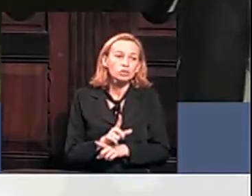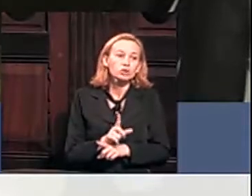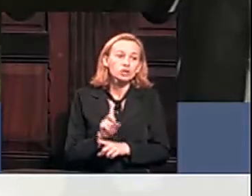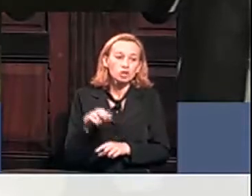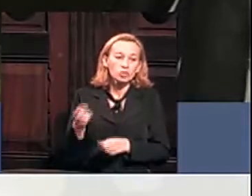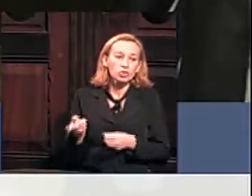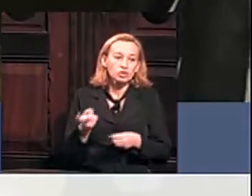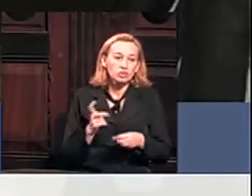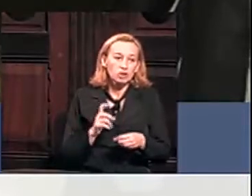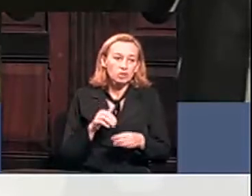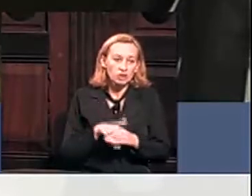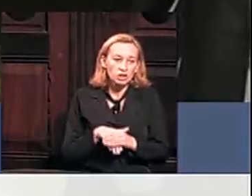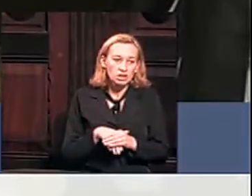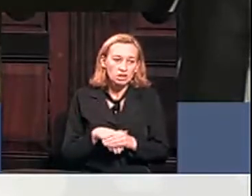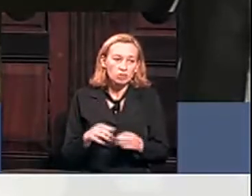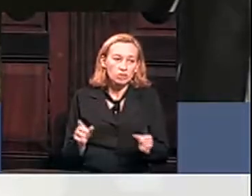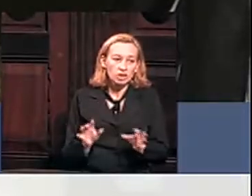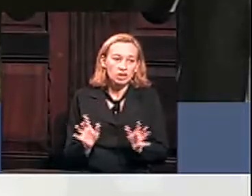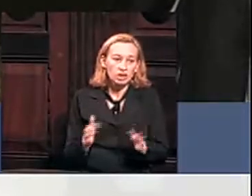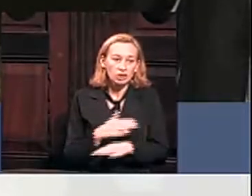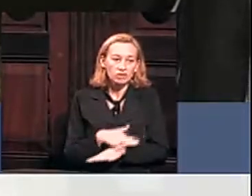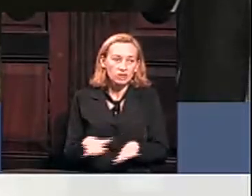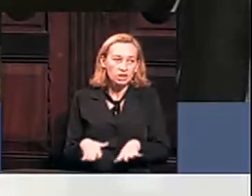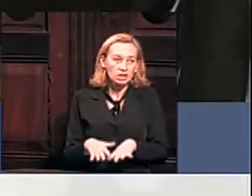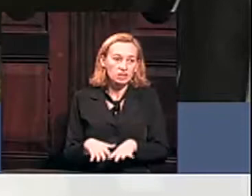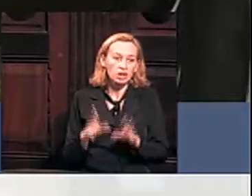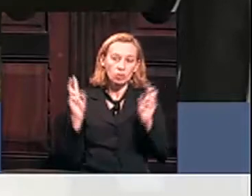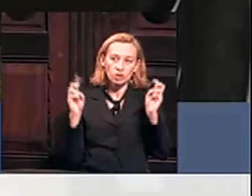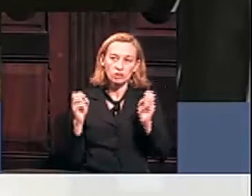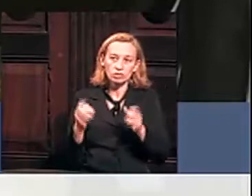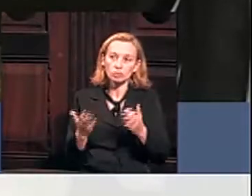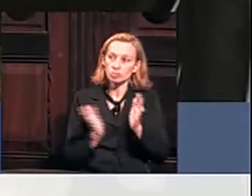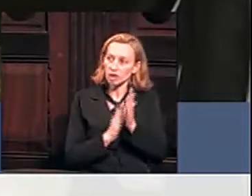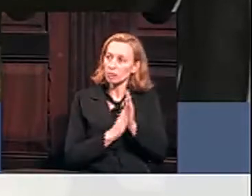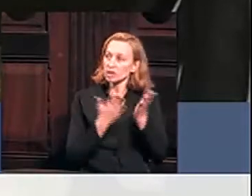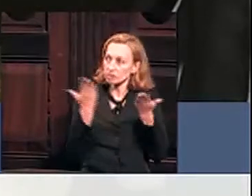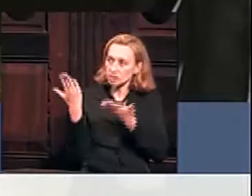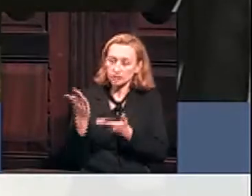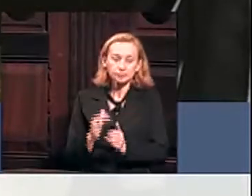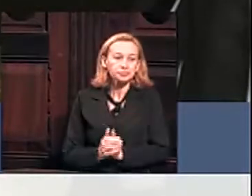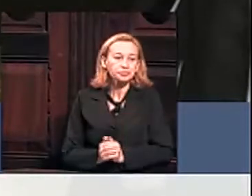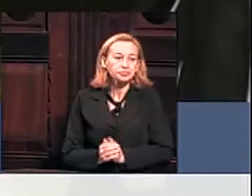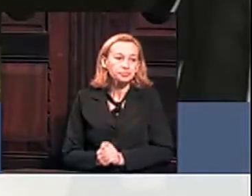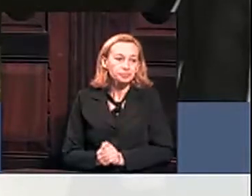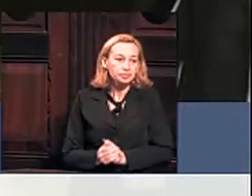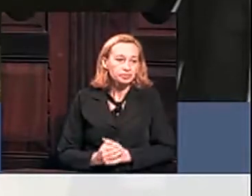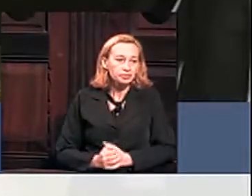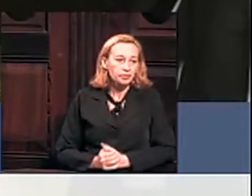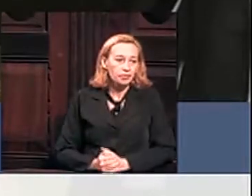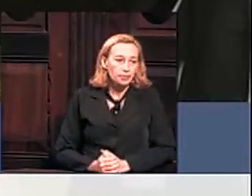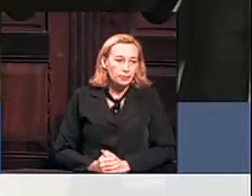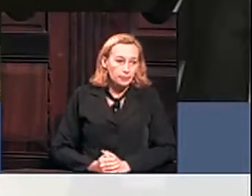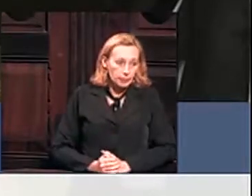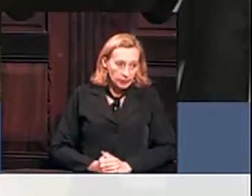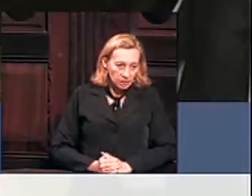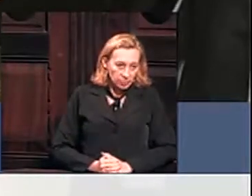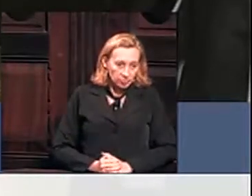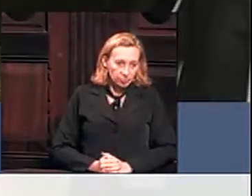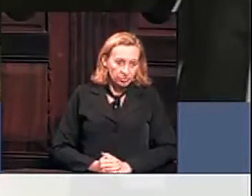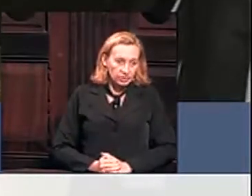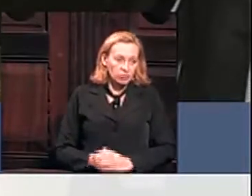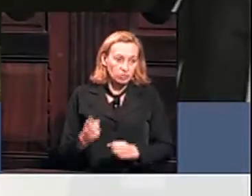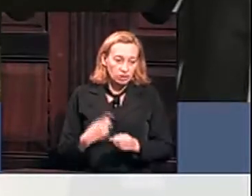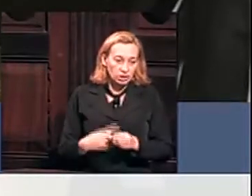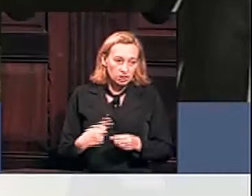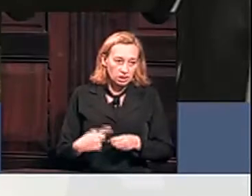votação aqui em plenário para fechar essa questão histórica. Parabéns à mobilização e muito bacana por parte dos municípios de